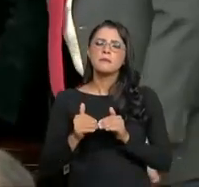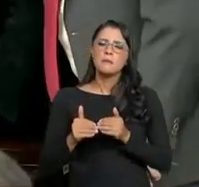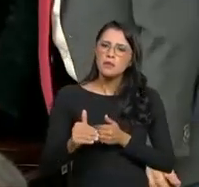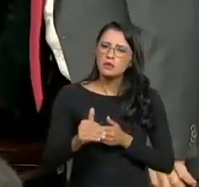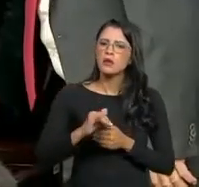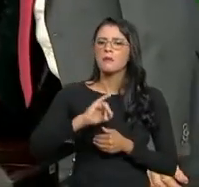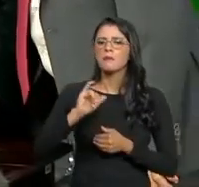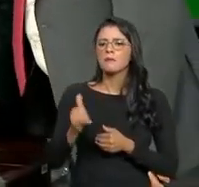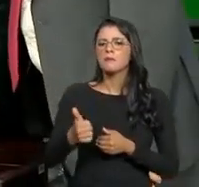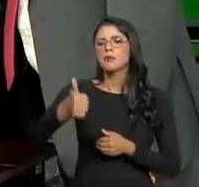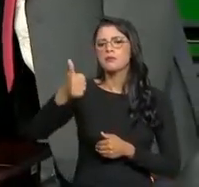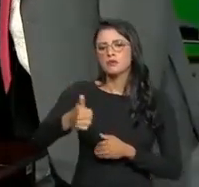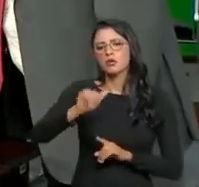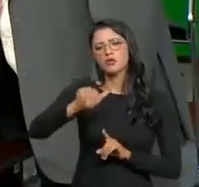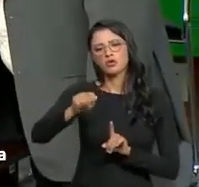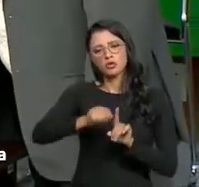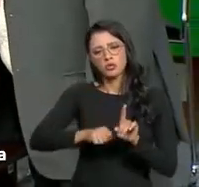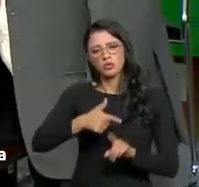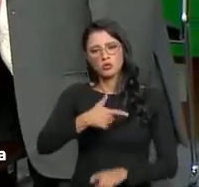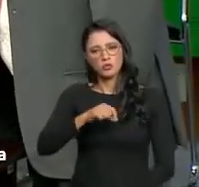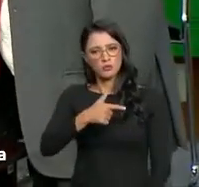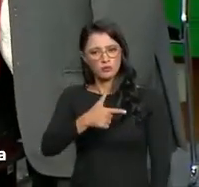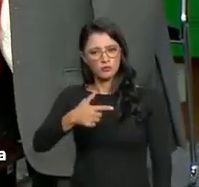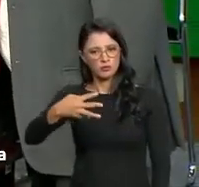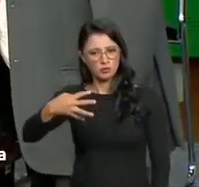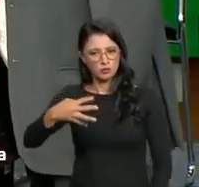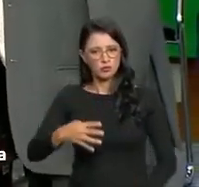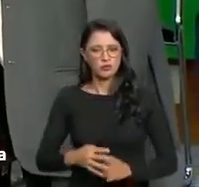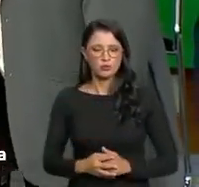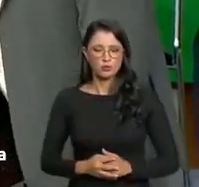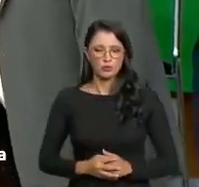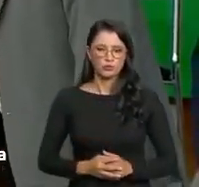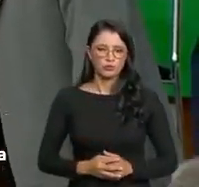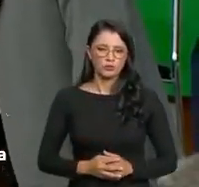1º de janeiro de 2024.